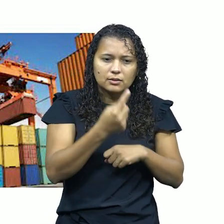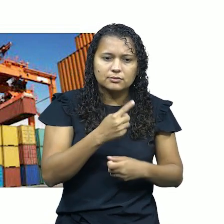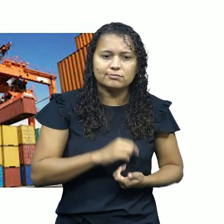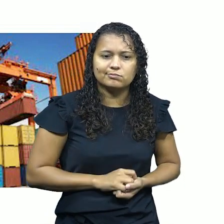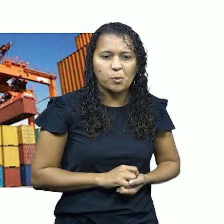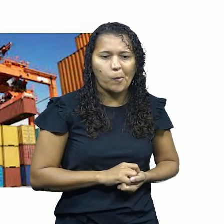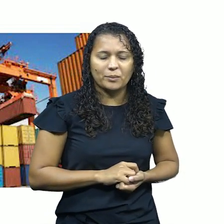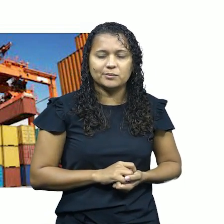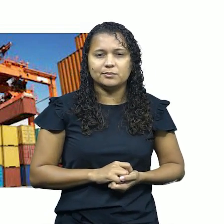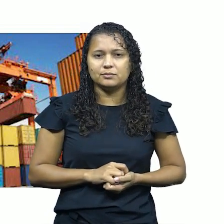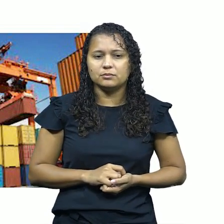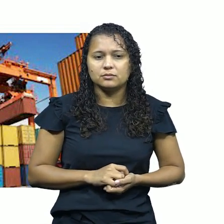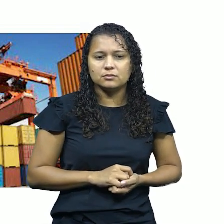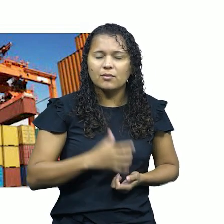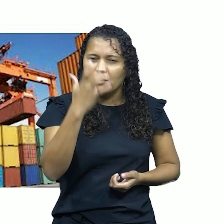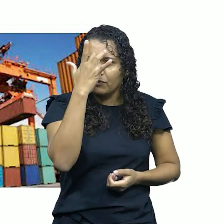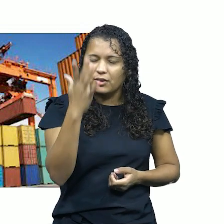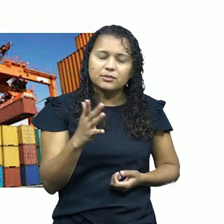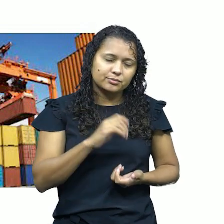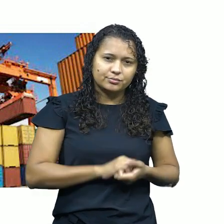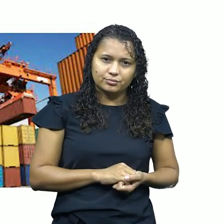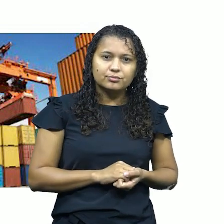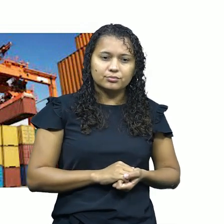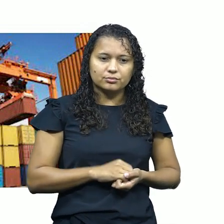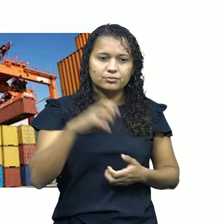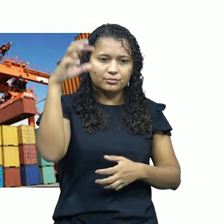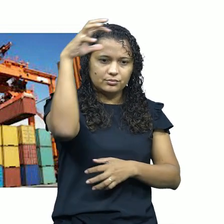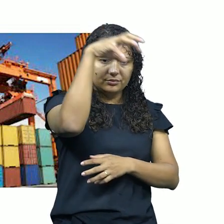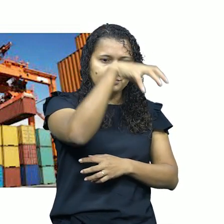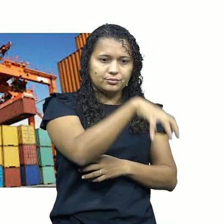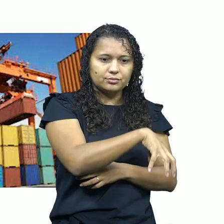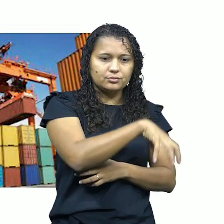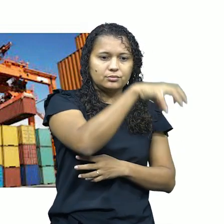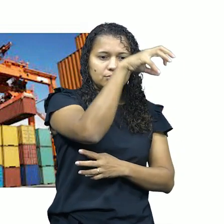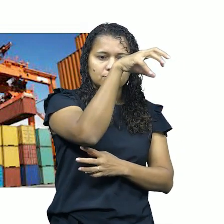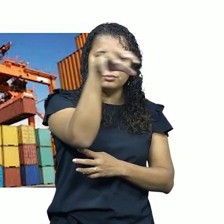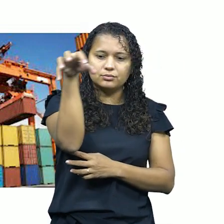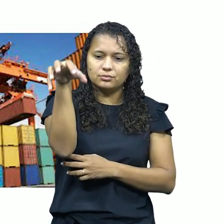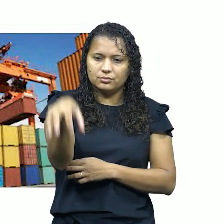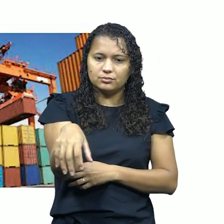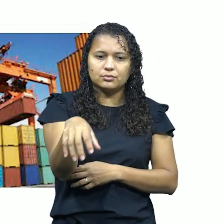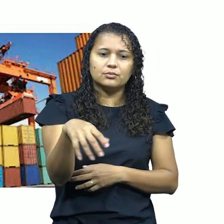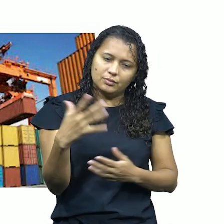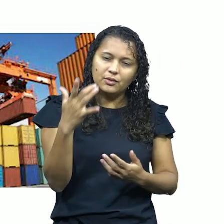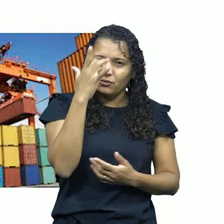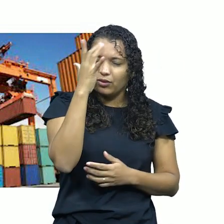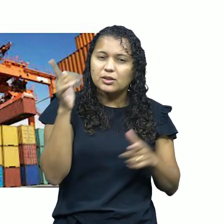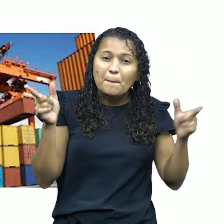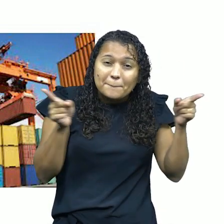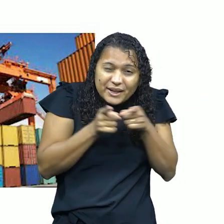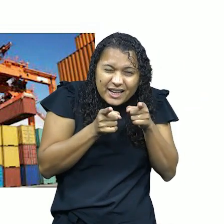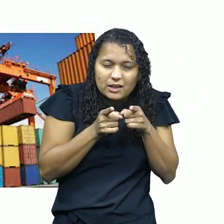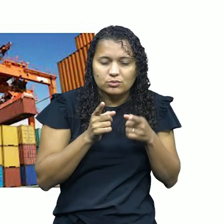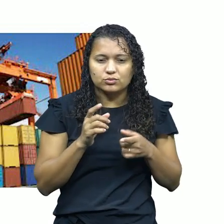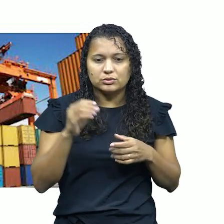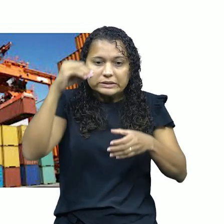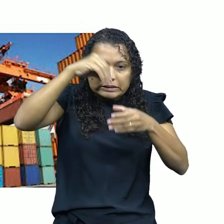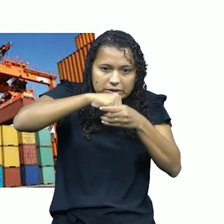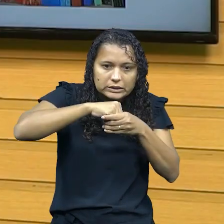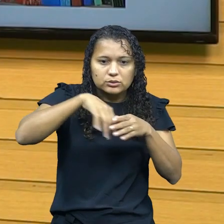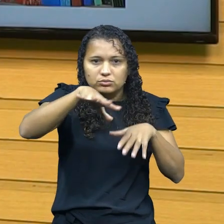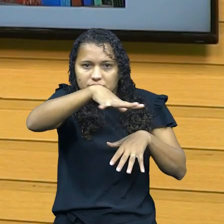imagem, ele consegue pegar esse container no pátio de containers, né? E ele faz essa movimentação ali